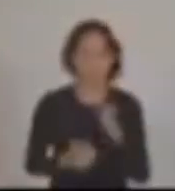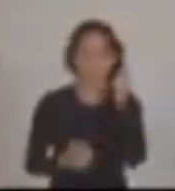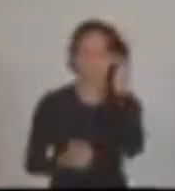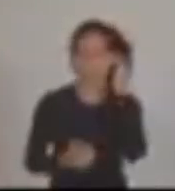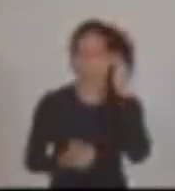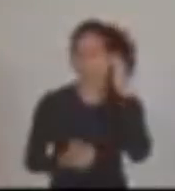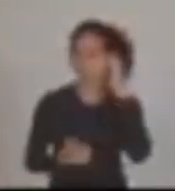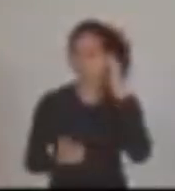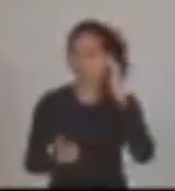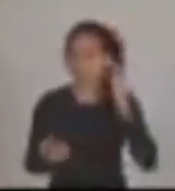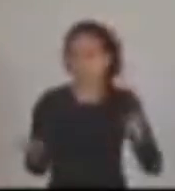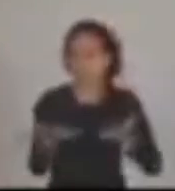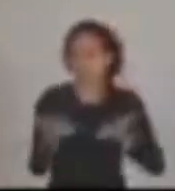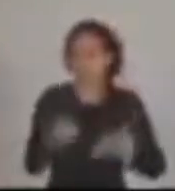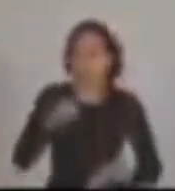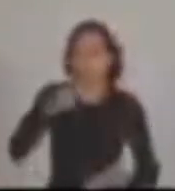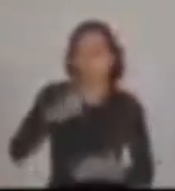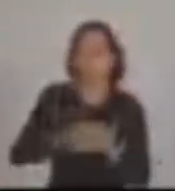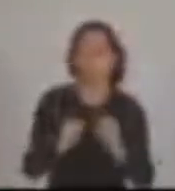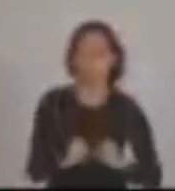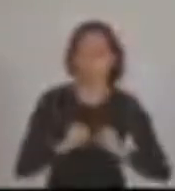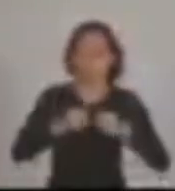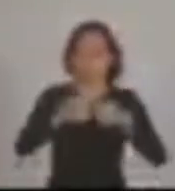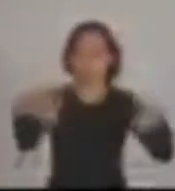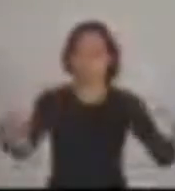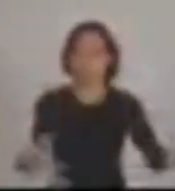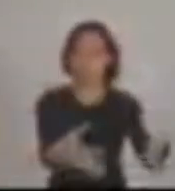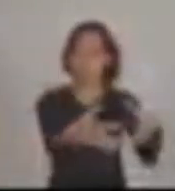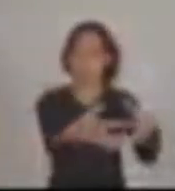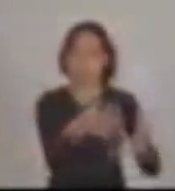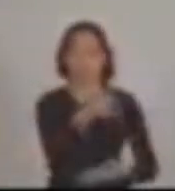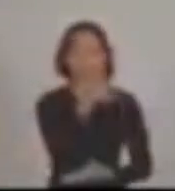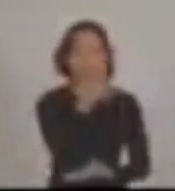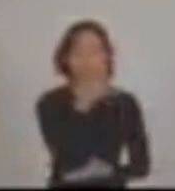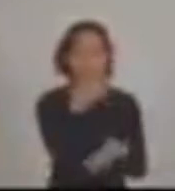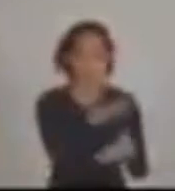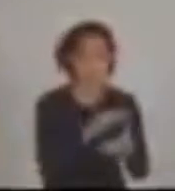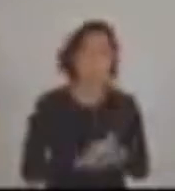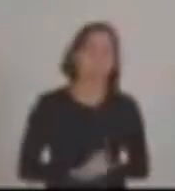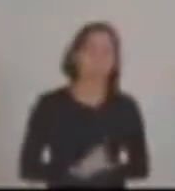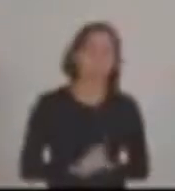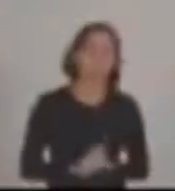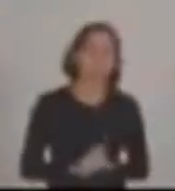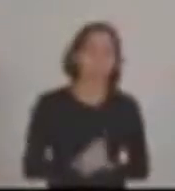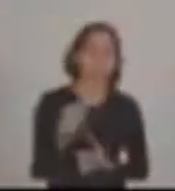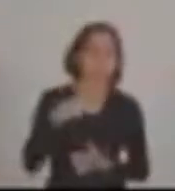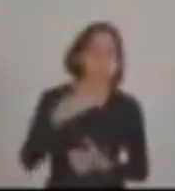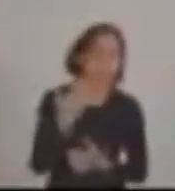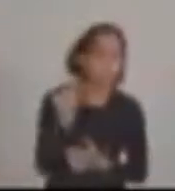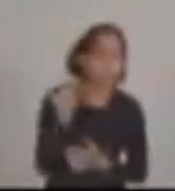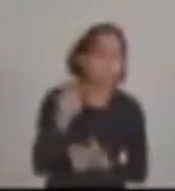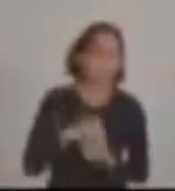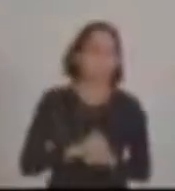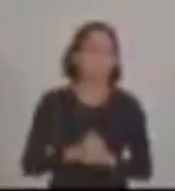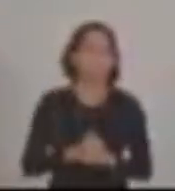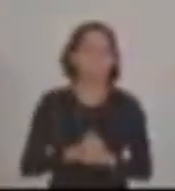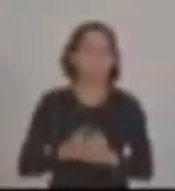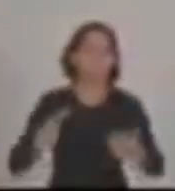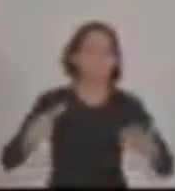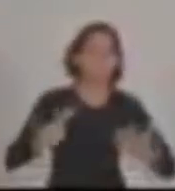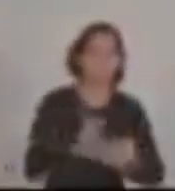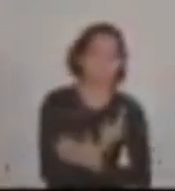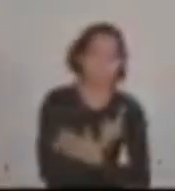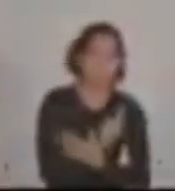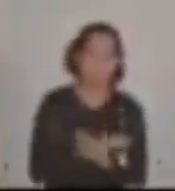falar em defesa do povo de Cachoeira Itapemirim. Há poucos minutos atrás, uma verdadeira guerra